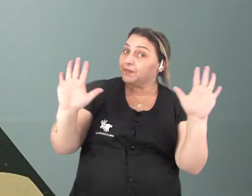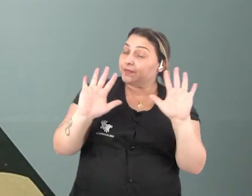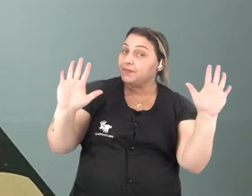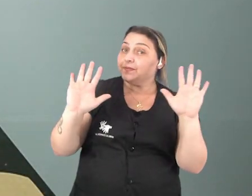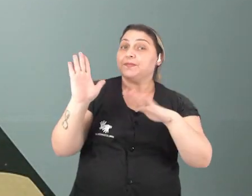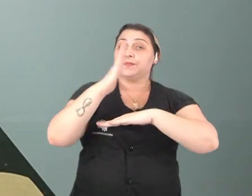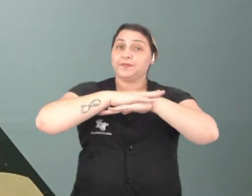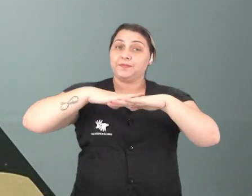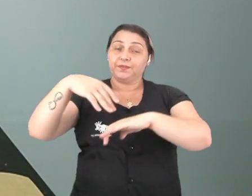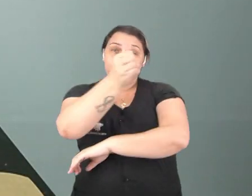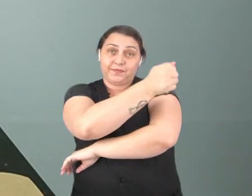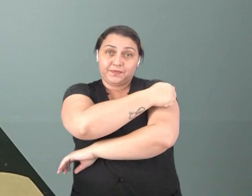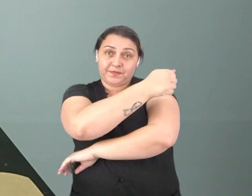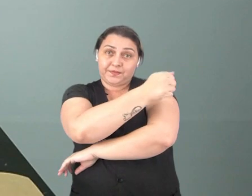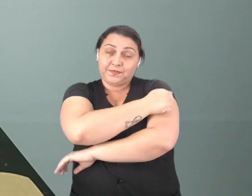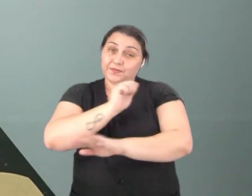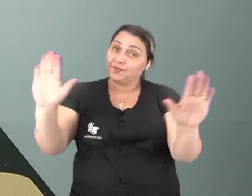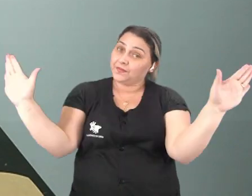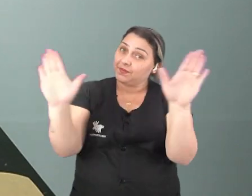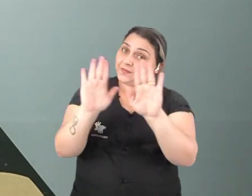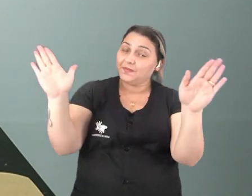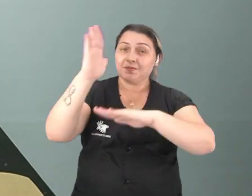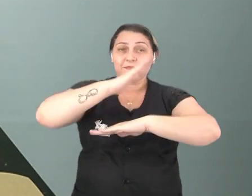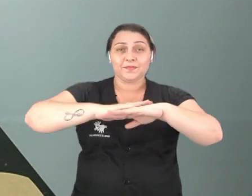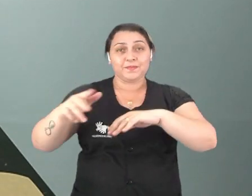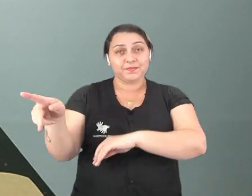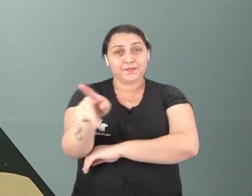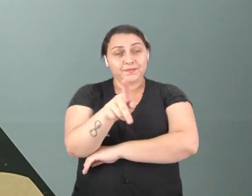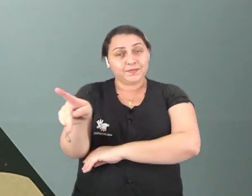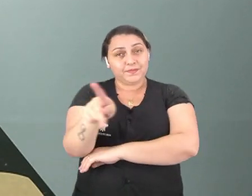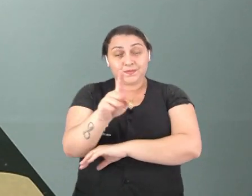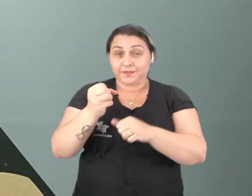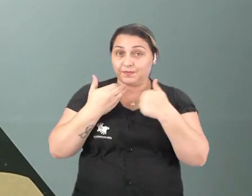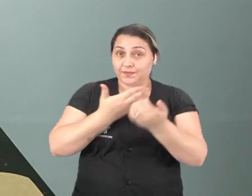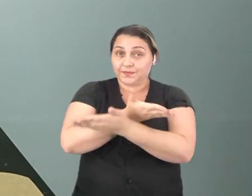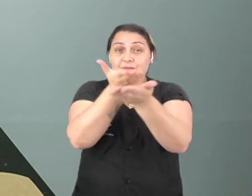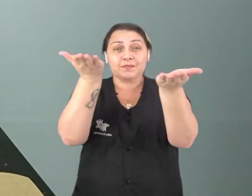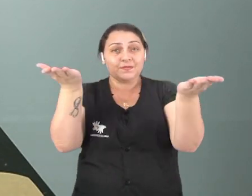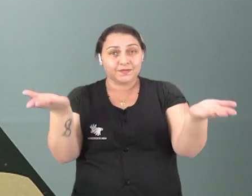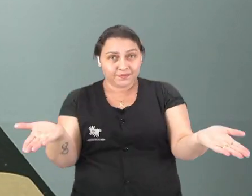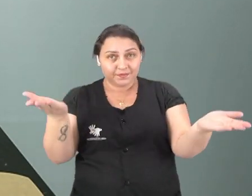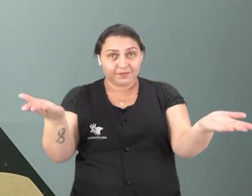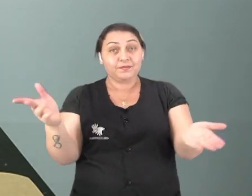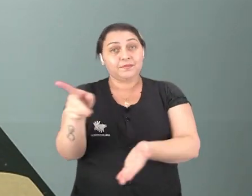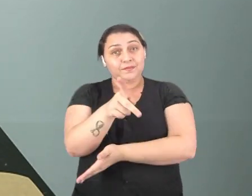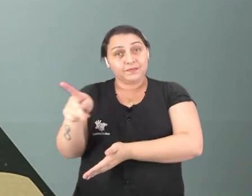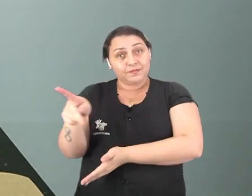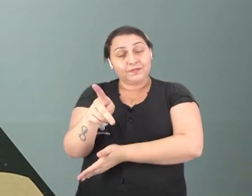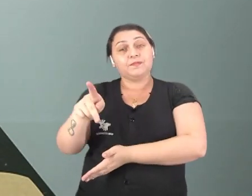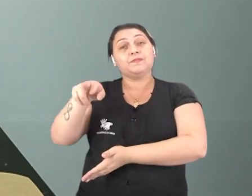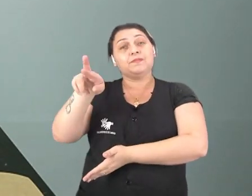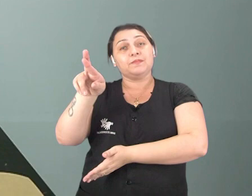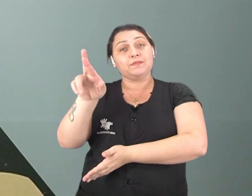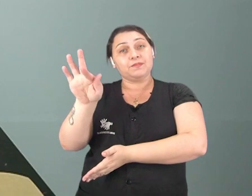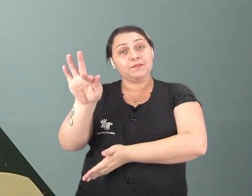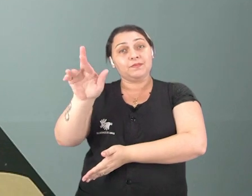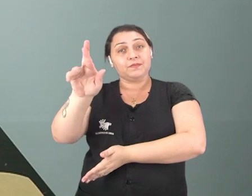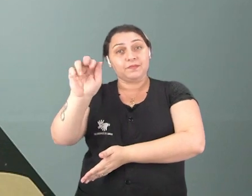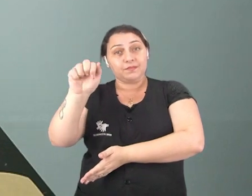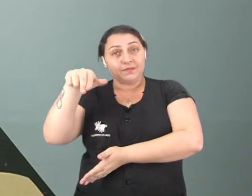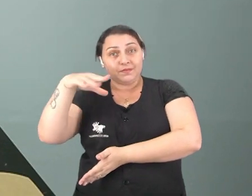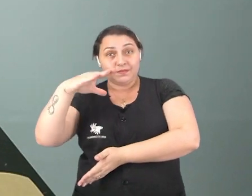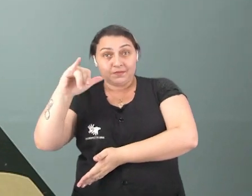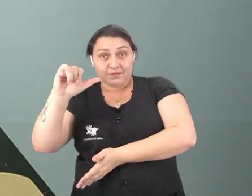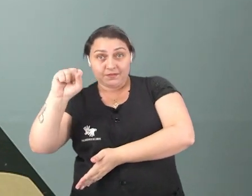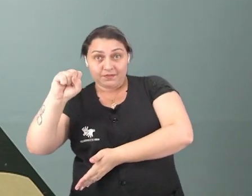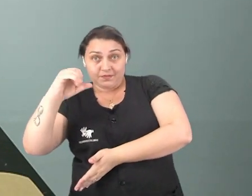Olá, queridos alunos! Olá, queridos professores! Tudo bem com vocês? Sou a professora Francisca e